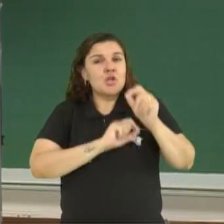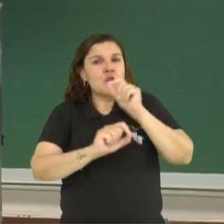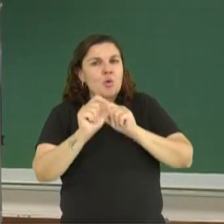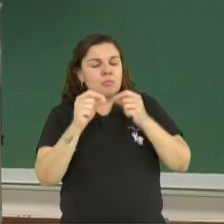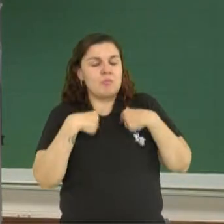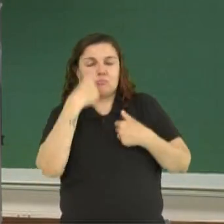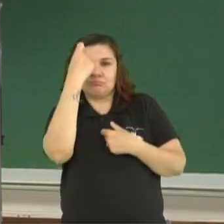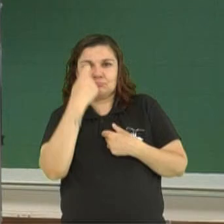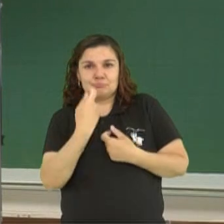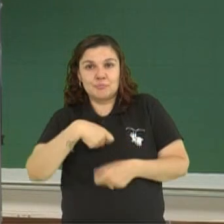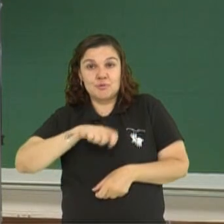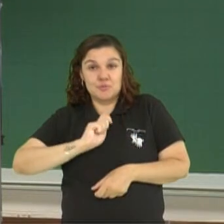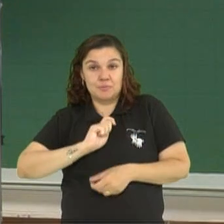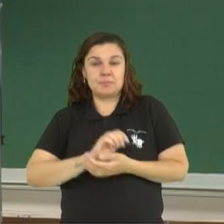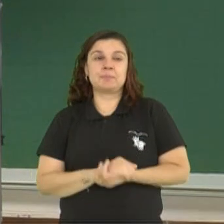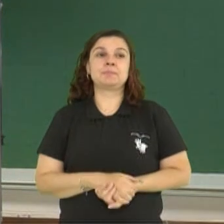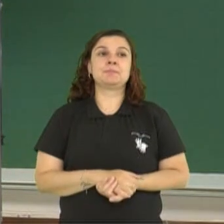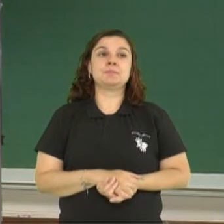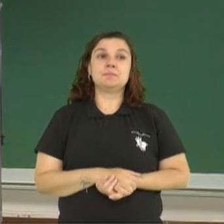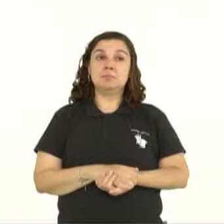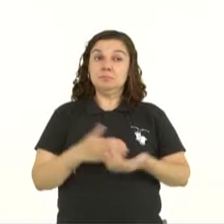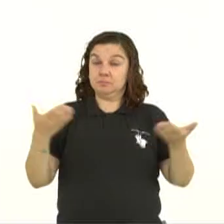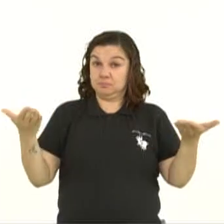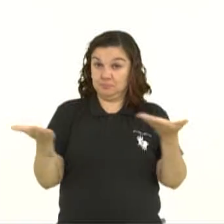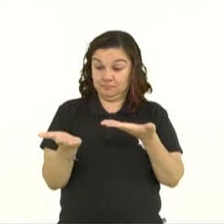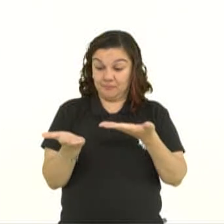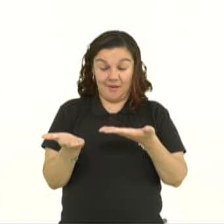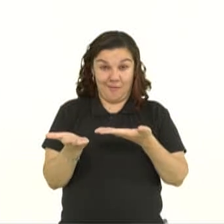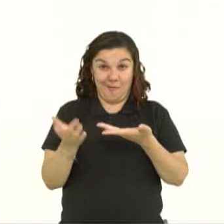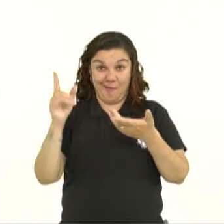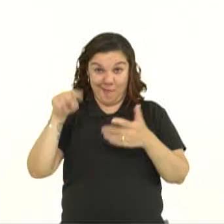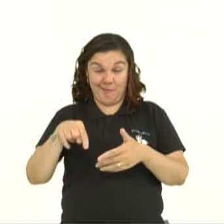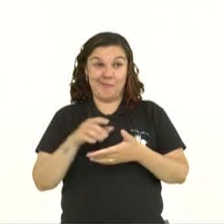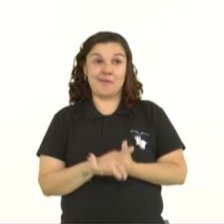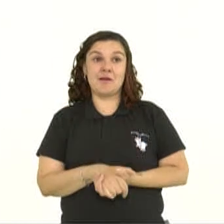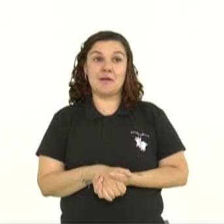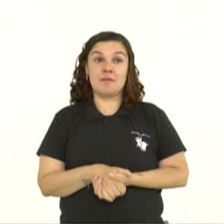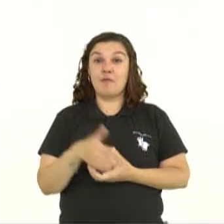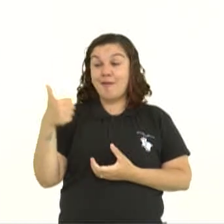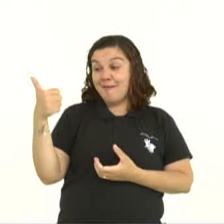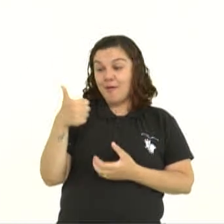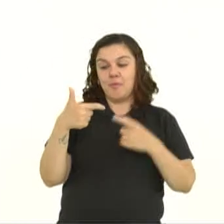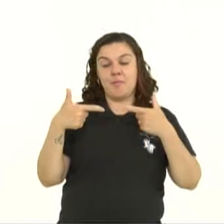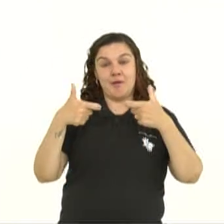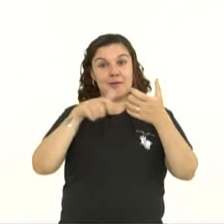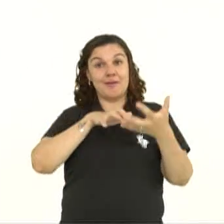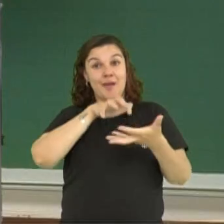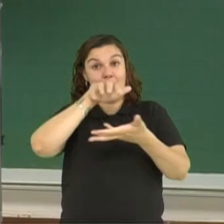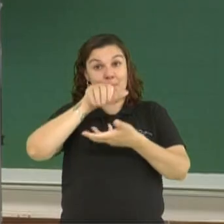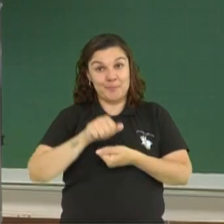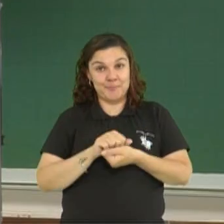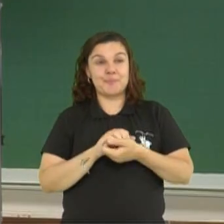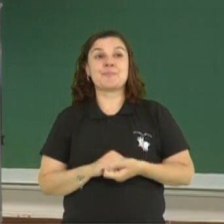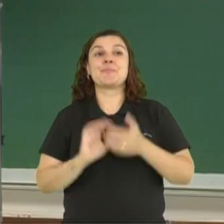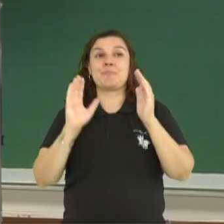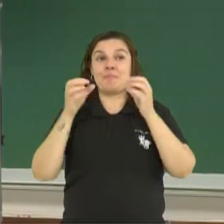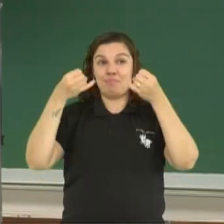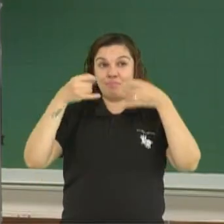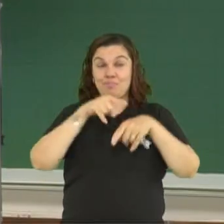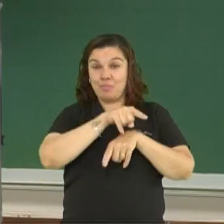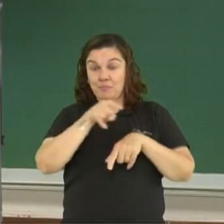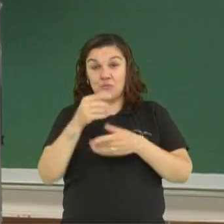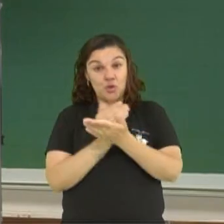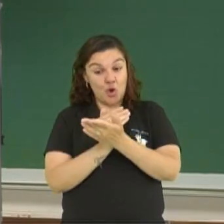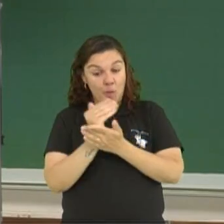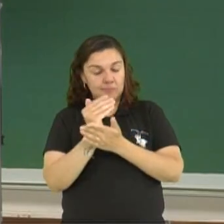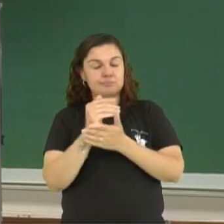você quer ser, a liberdade de ser o ser humano. E nós temos a Idade Contemporânea, Primeira Guerra Mundial, é o que eu falei para vocês em outras aulas. Quando teve a